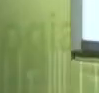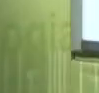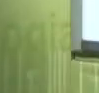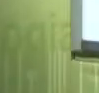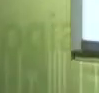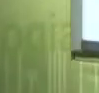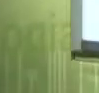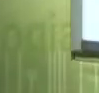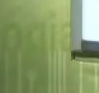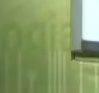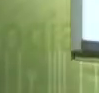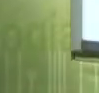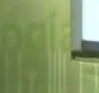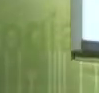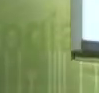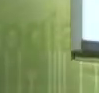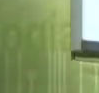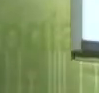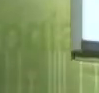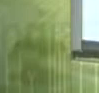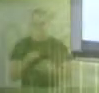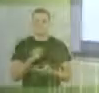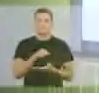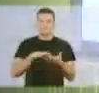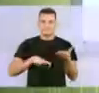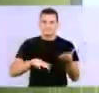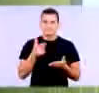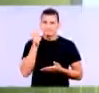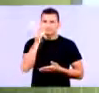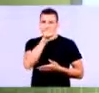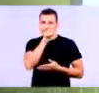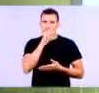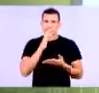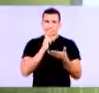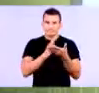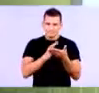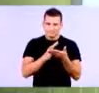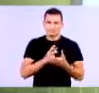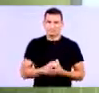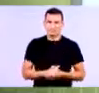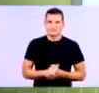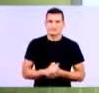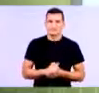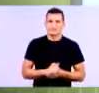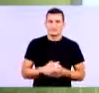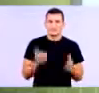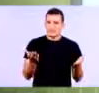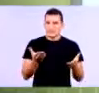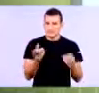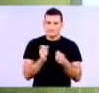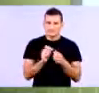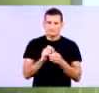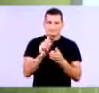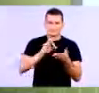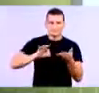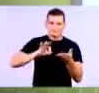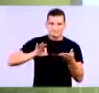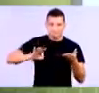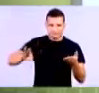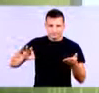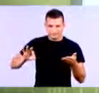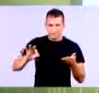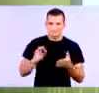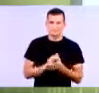E aí, retornando agora das atividades, conseguiram responder? Vamos, então, fazer uma correção para a gente